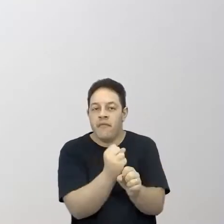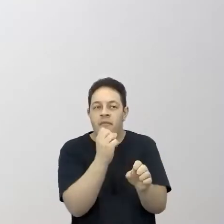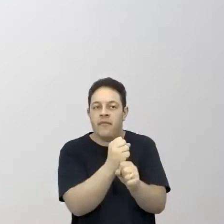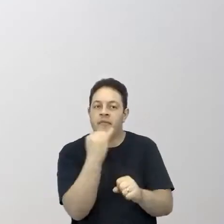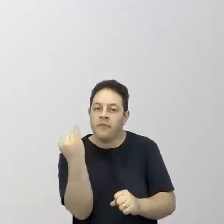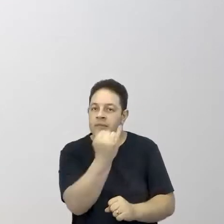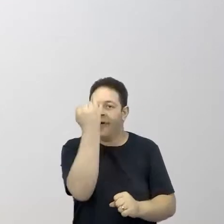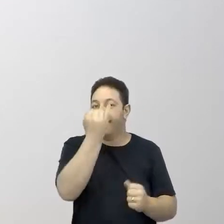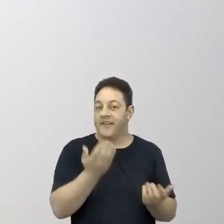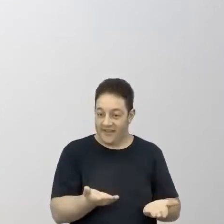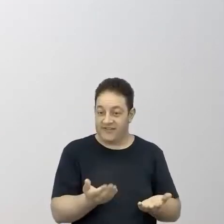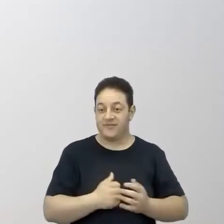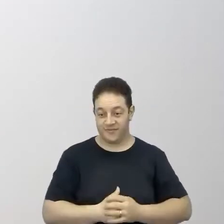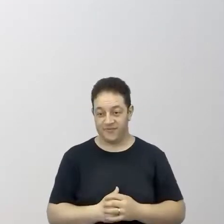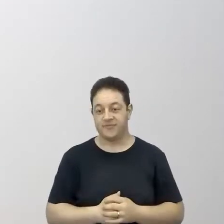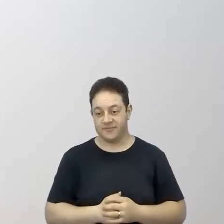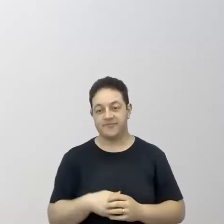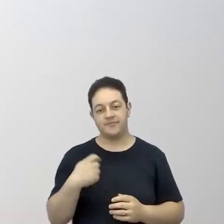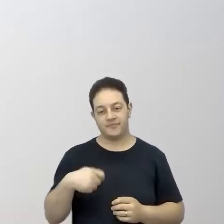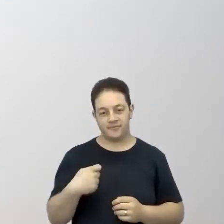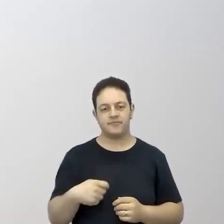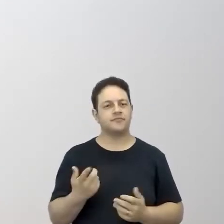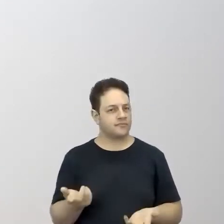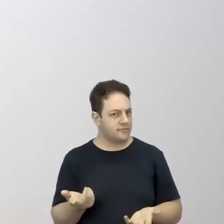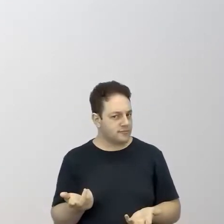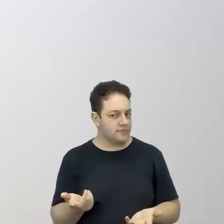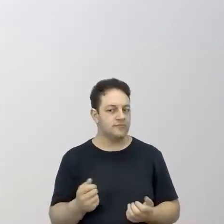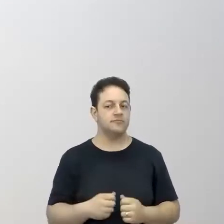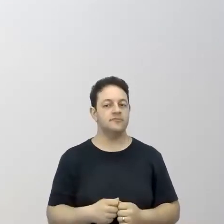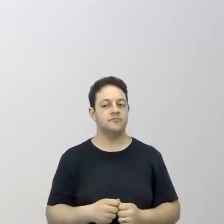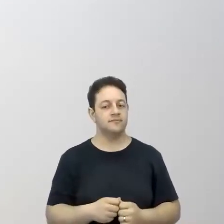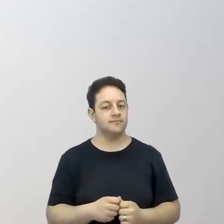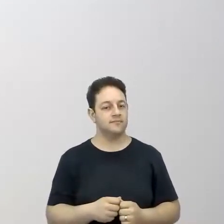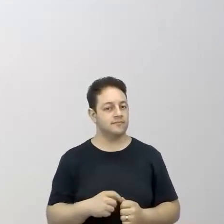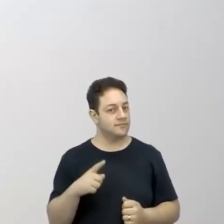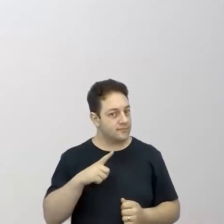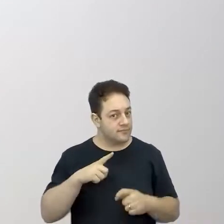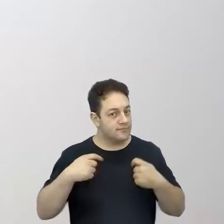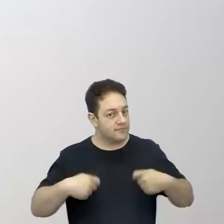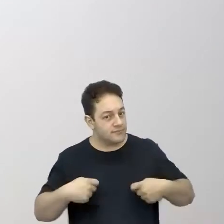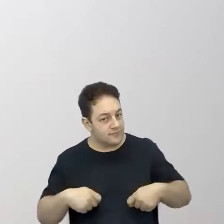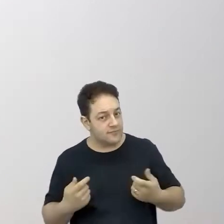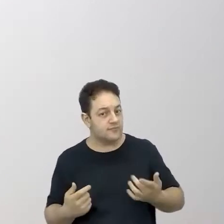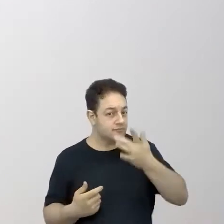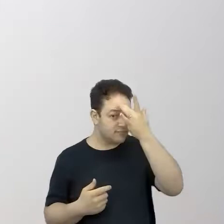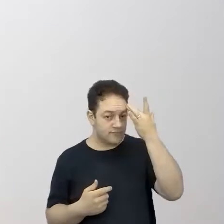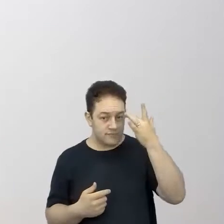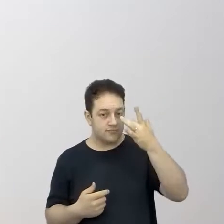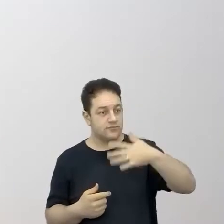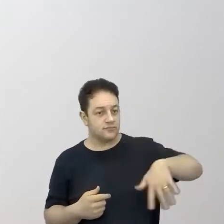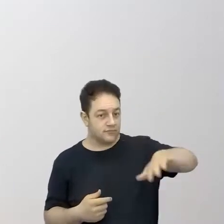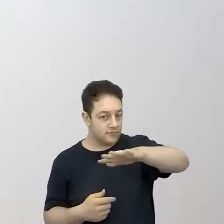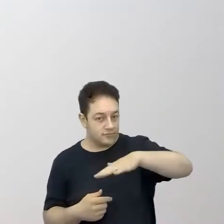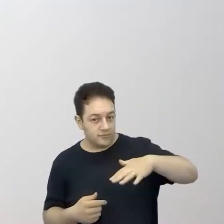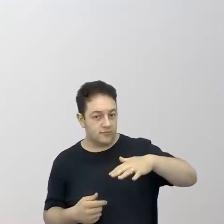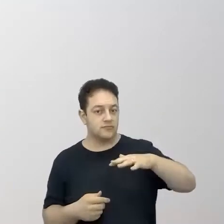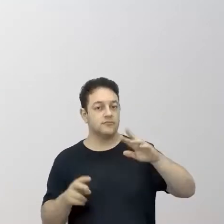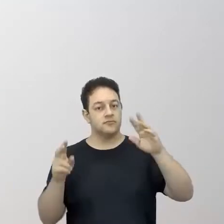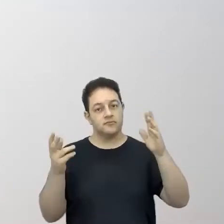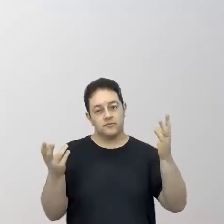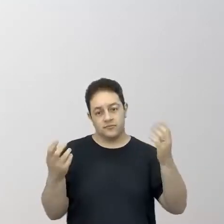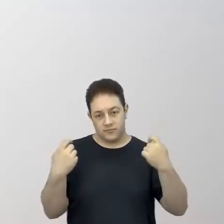de dar valor a algo, trocando em miúdos. Será que tem essa necessidade? Será que as pessoas elas devem, nesse